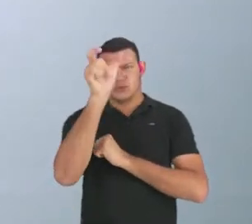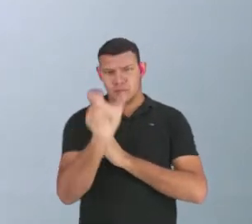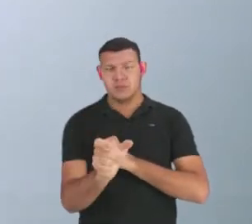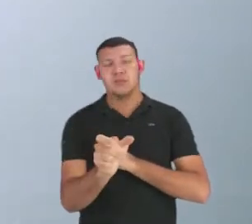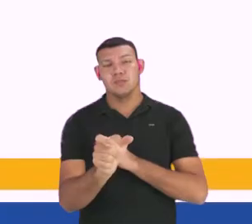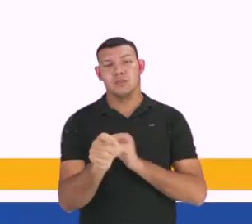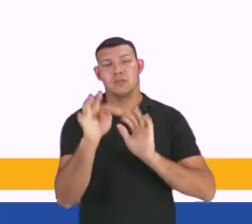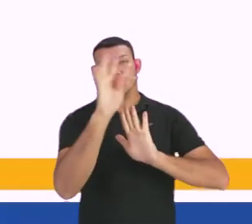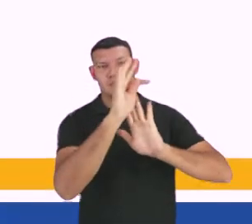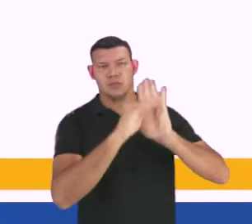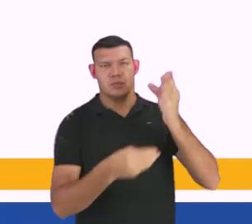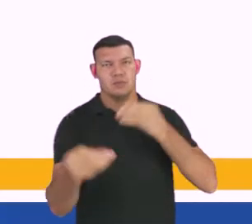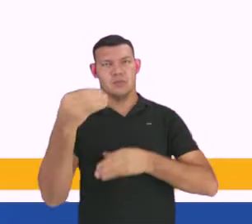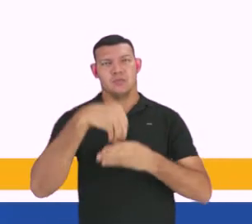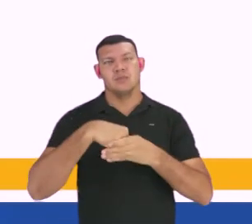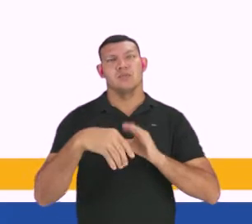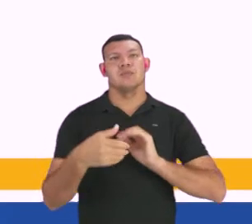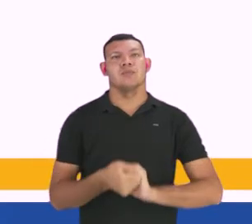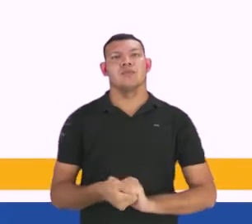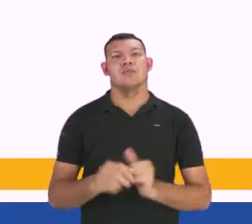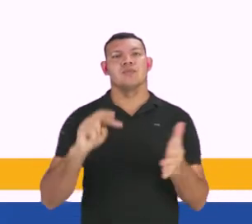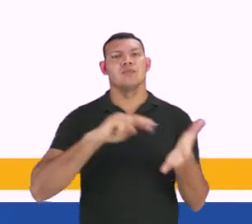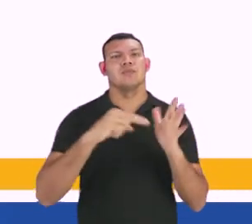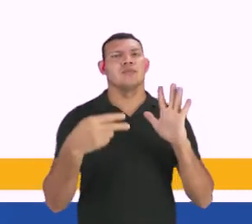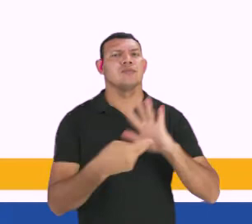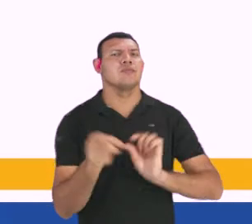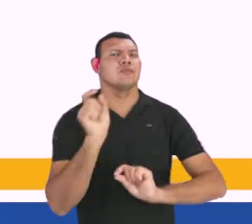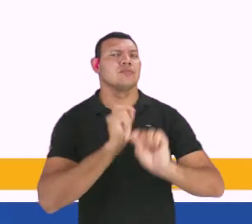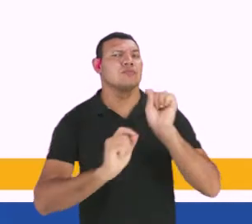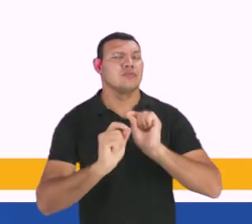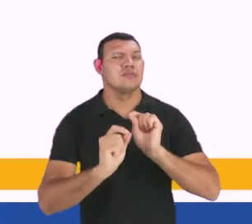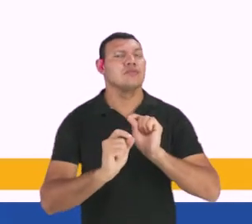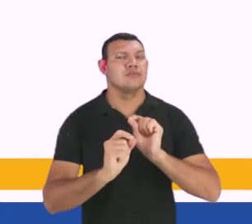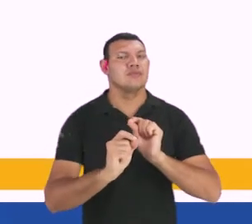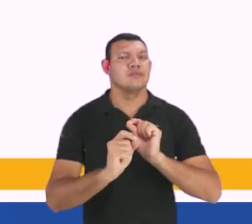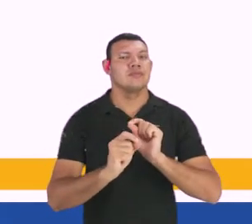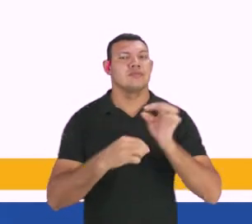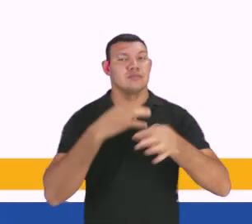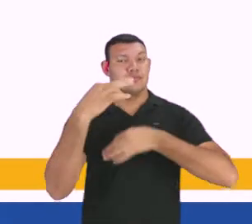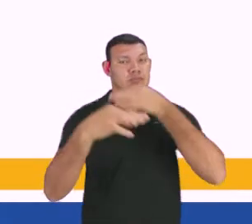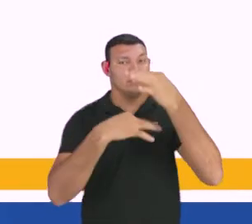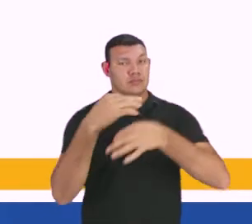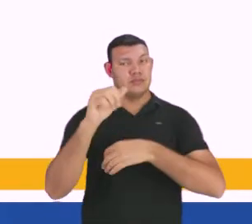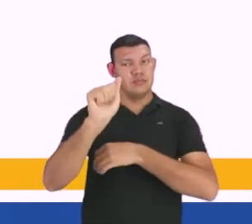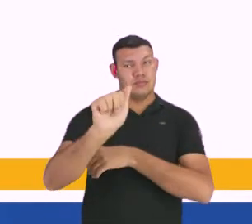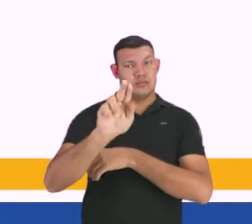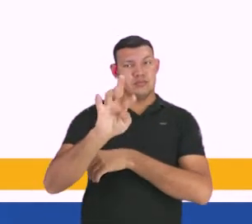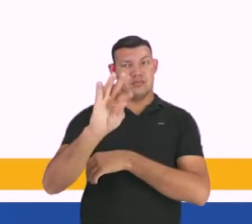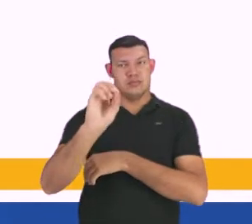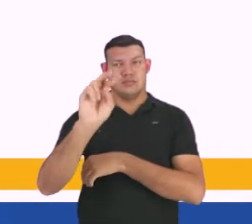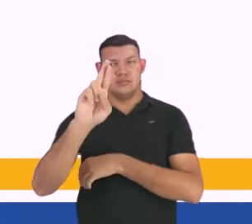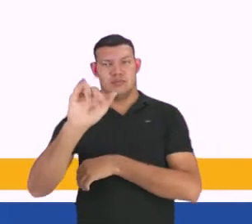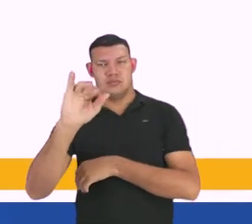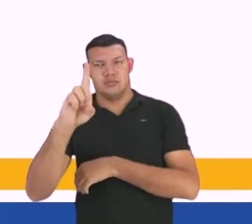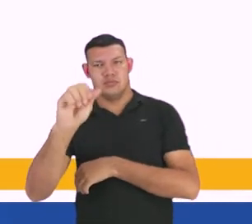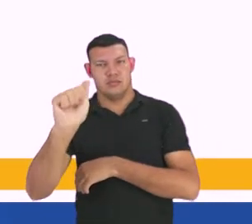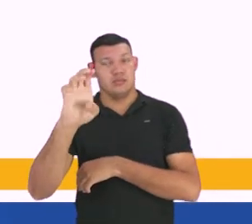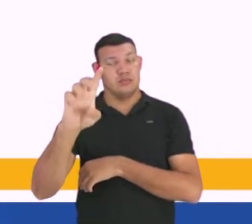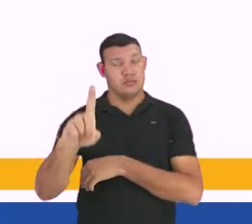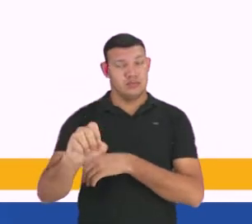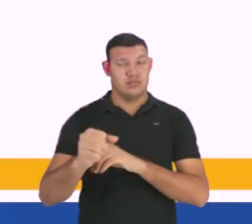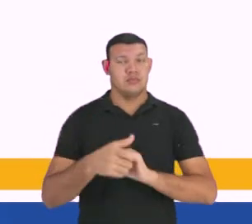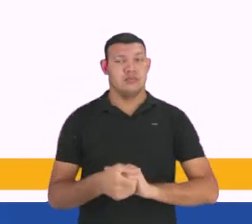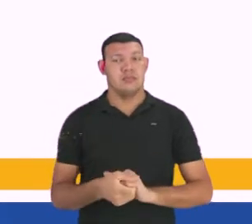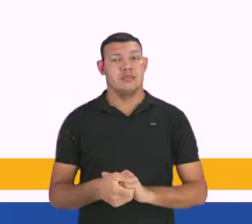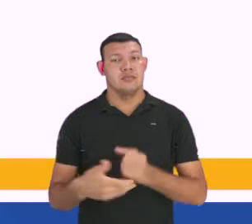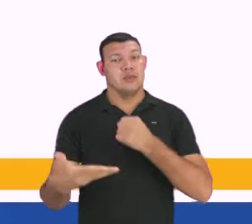aqui. O que significa então esse argumento de autoridade, que é o título da nossa aula? O argumento de autoridade é aquele que se baseia